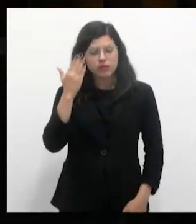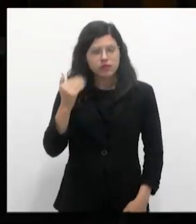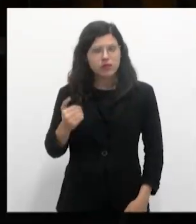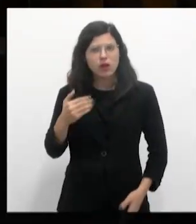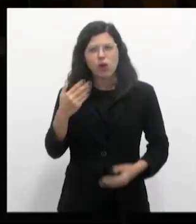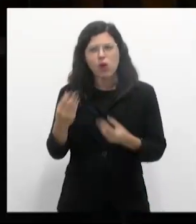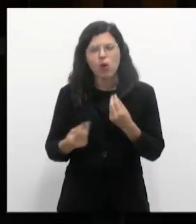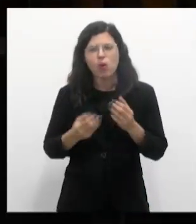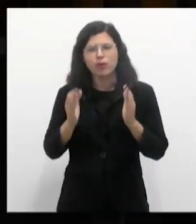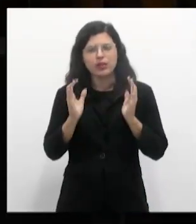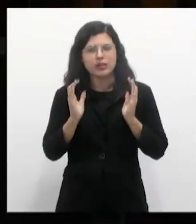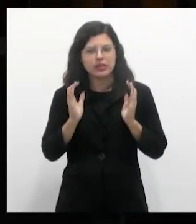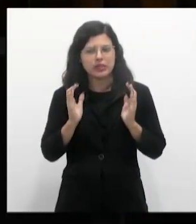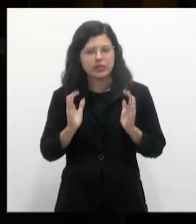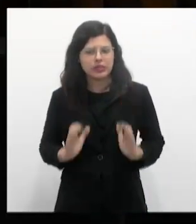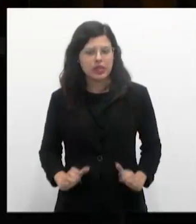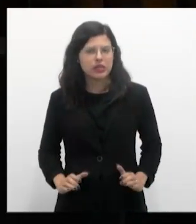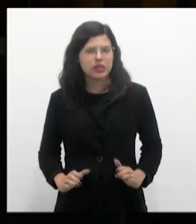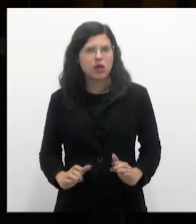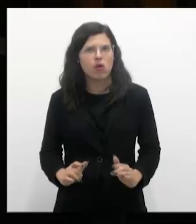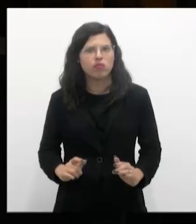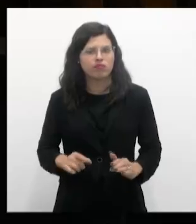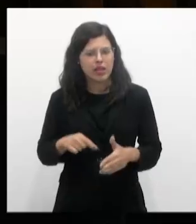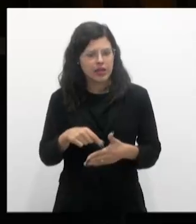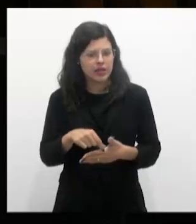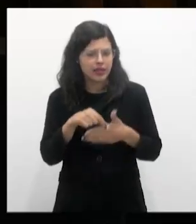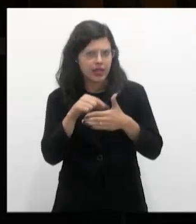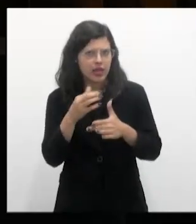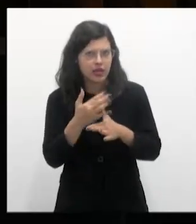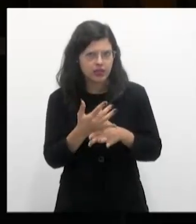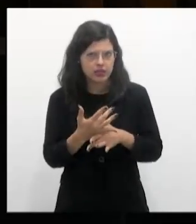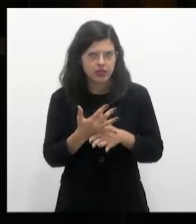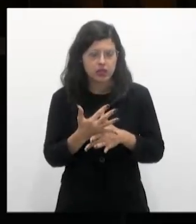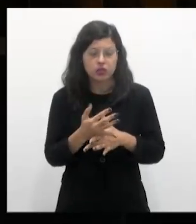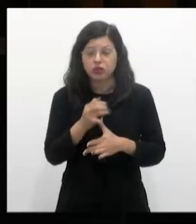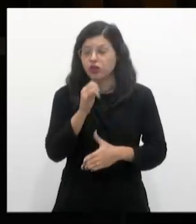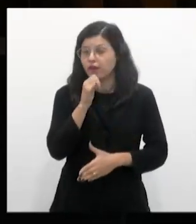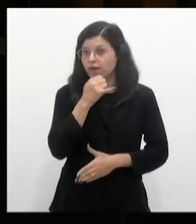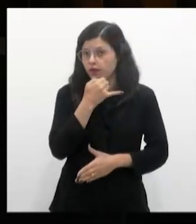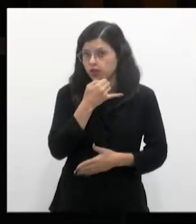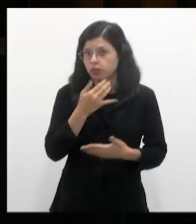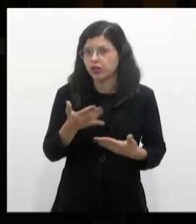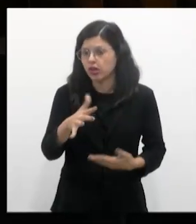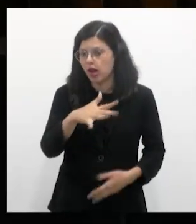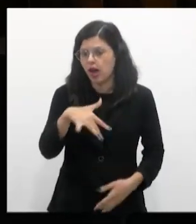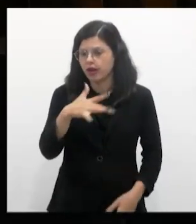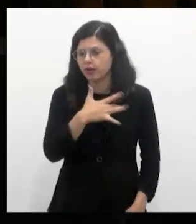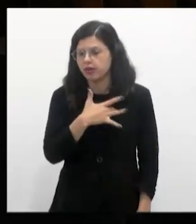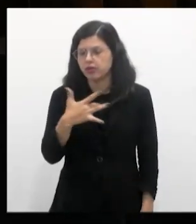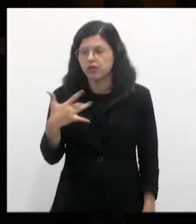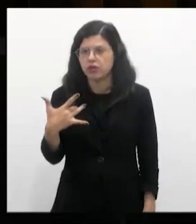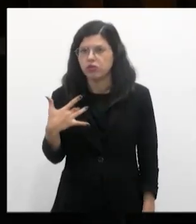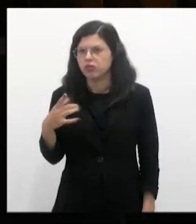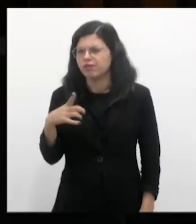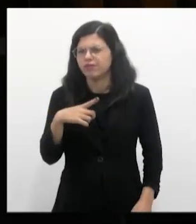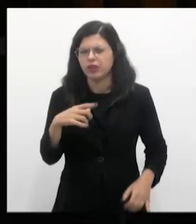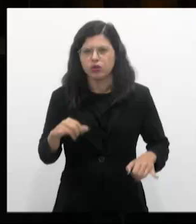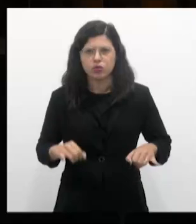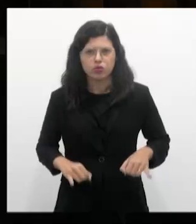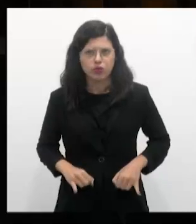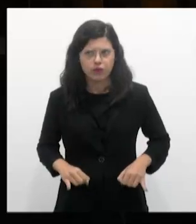esse cidadão conduz a cidade. Infelizmente, a área da saúde tem